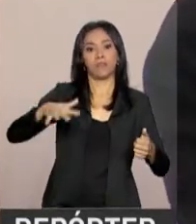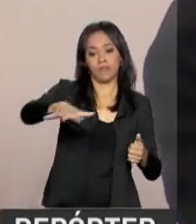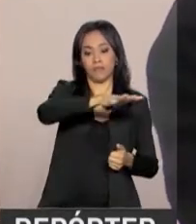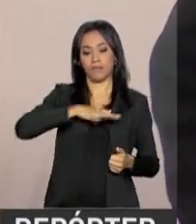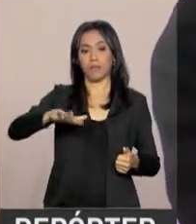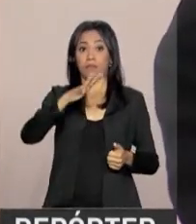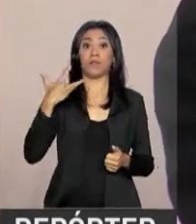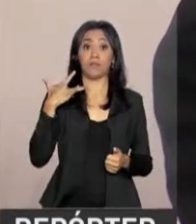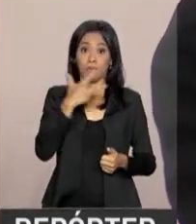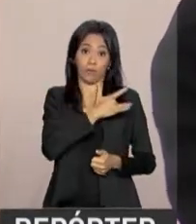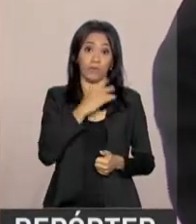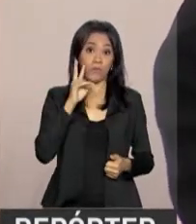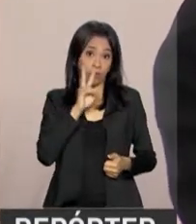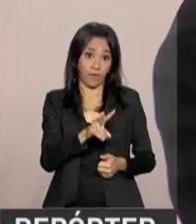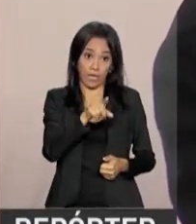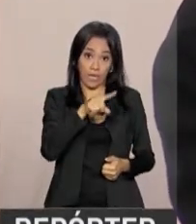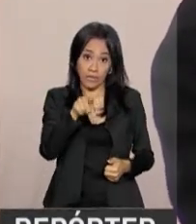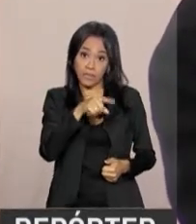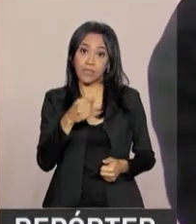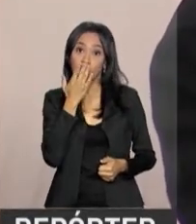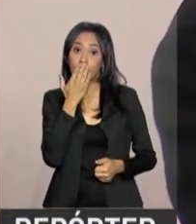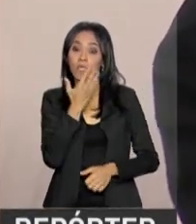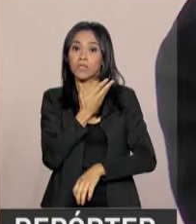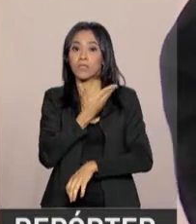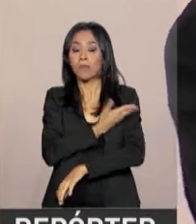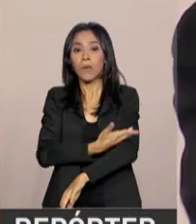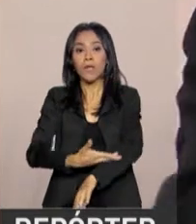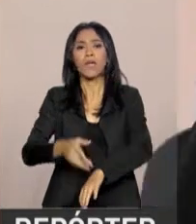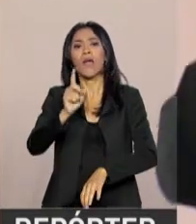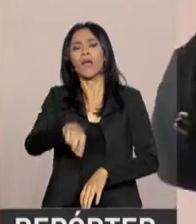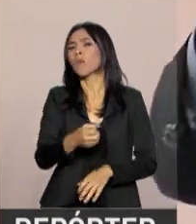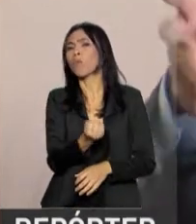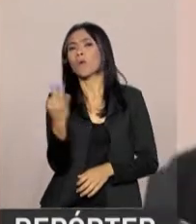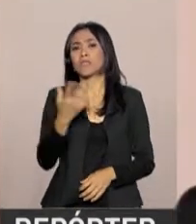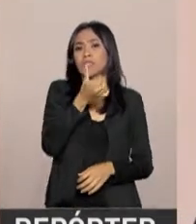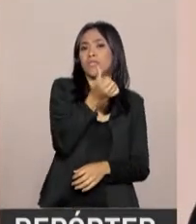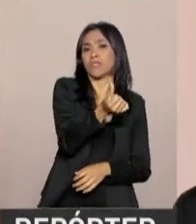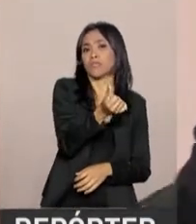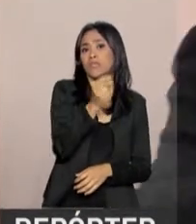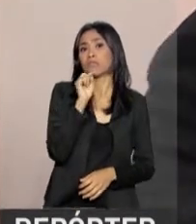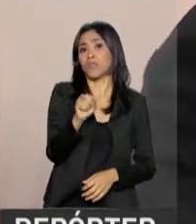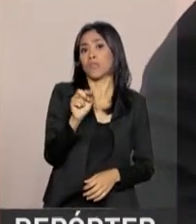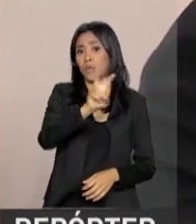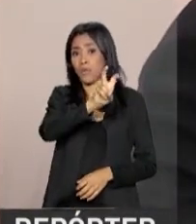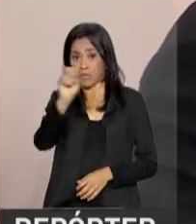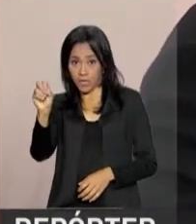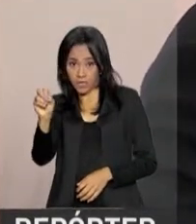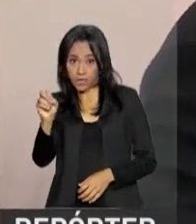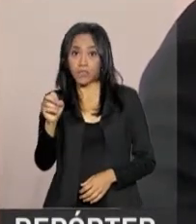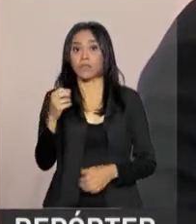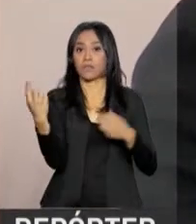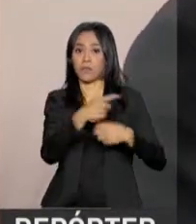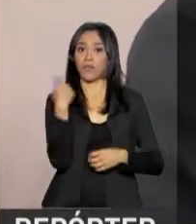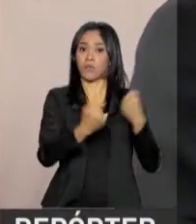mas mudanças brancas também são seis mil e 500 ambulâncias os gabinetes odontológicos quando são ficar